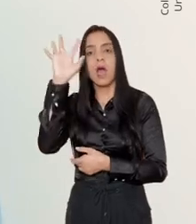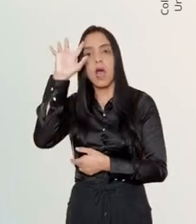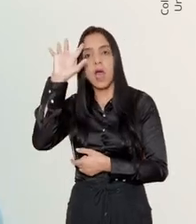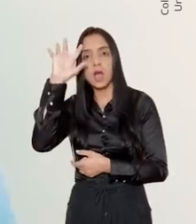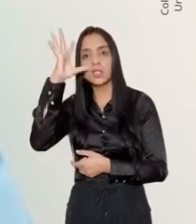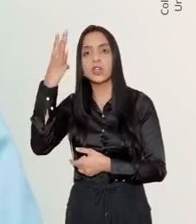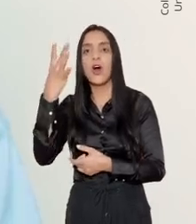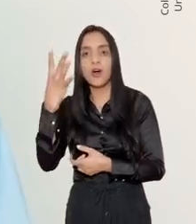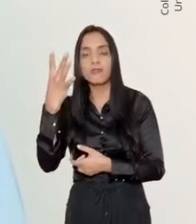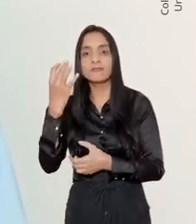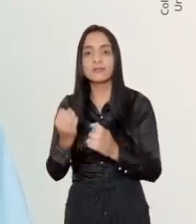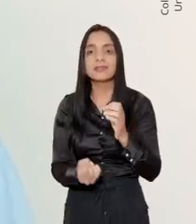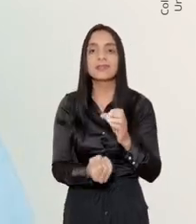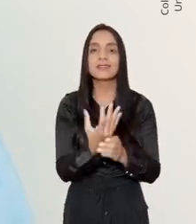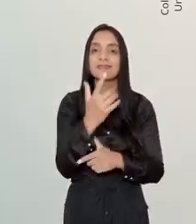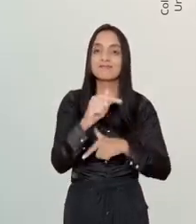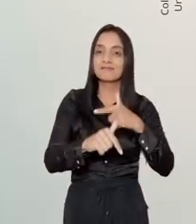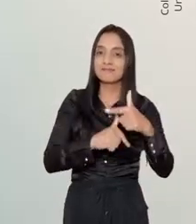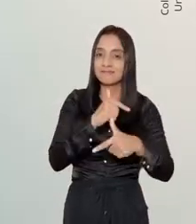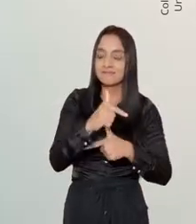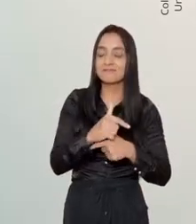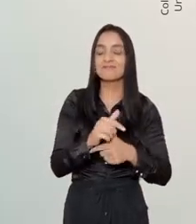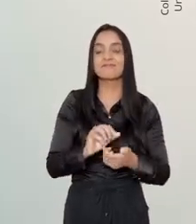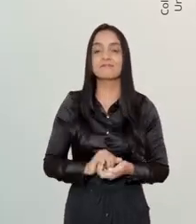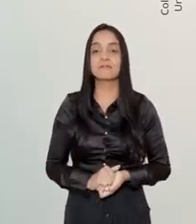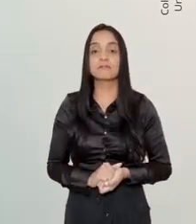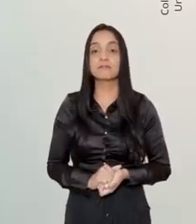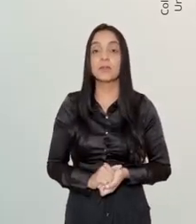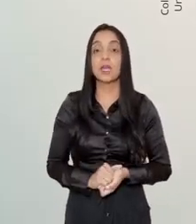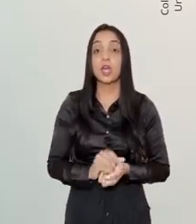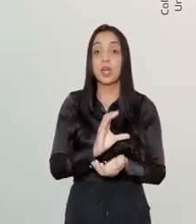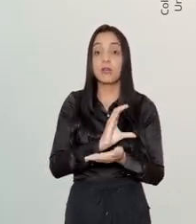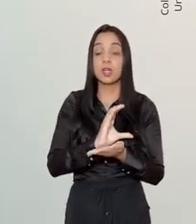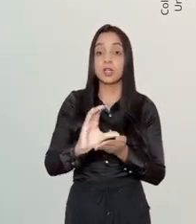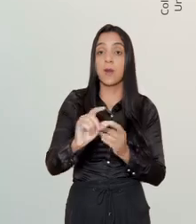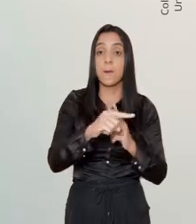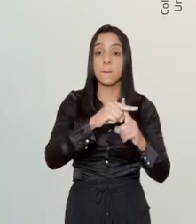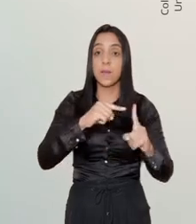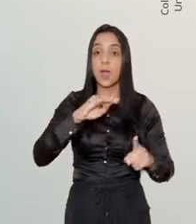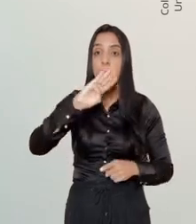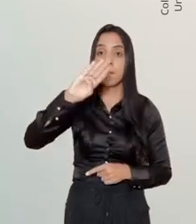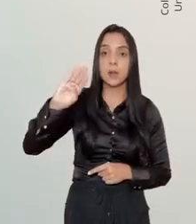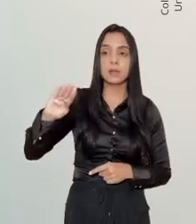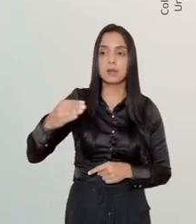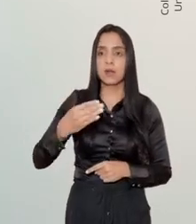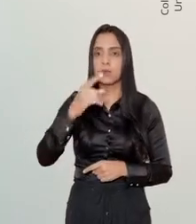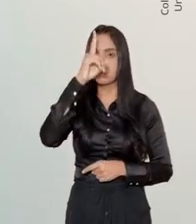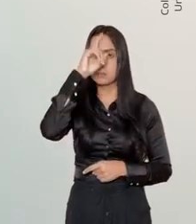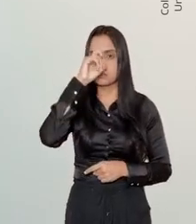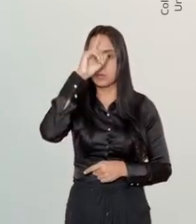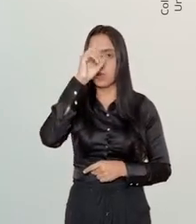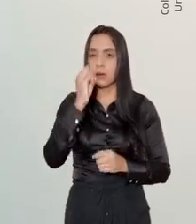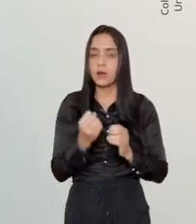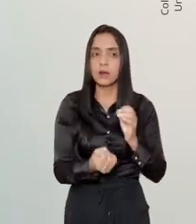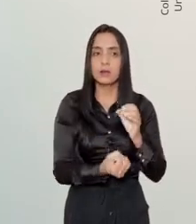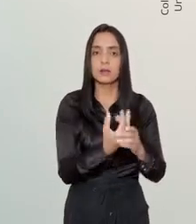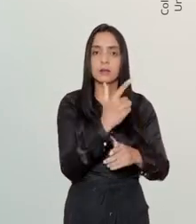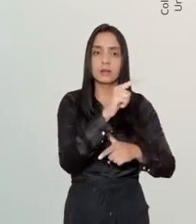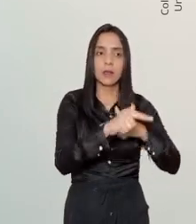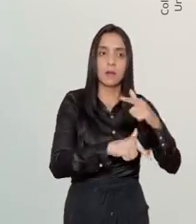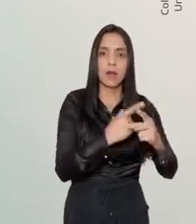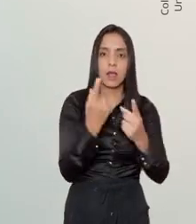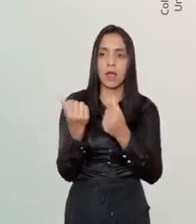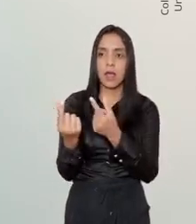do terreno e gera emprego. Não da forma que gostaríamos. Um investimento de 500 milhão no hospital